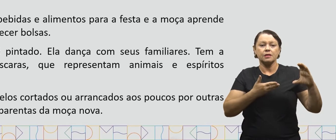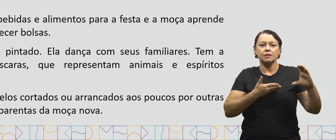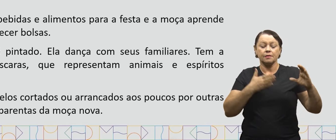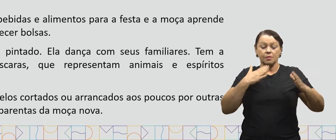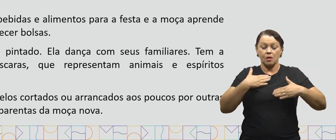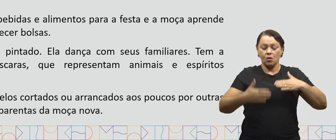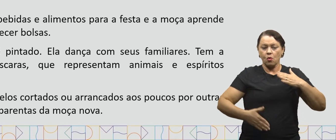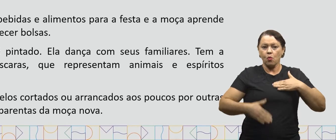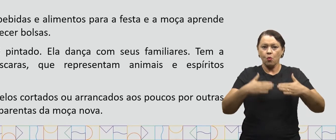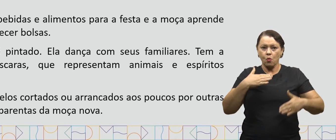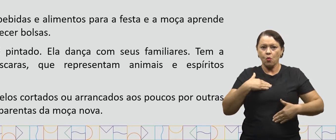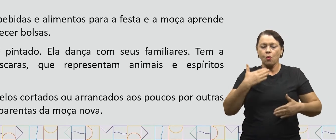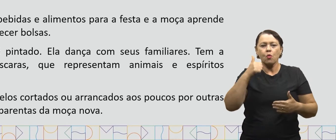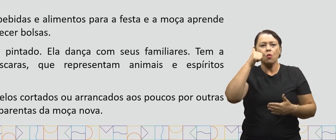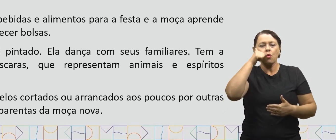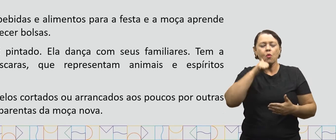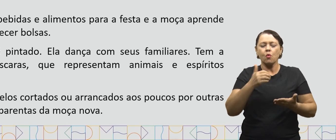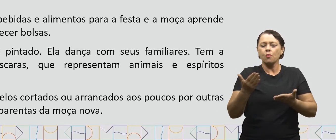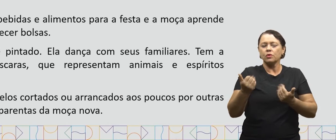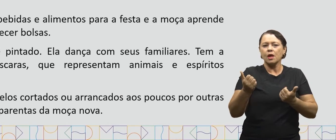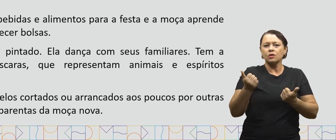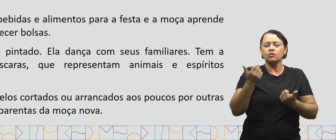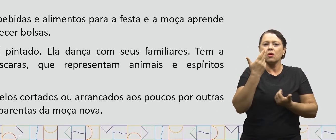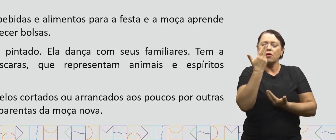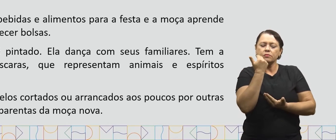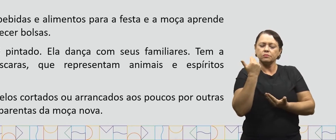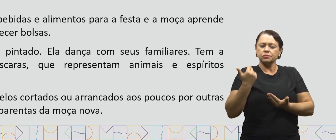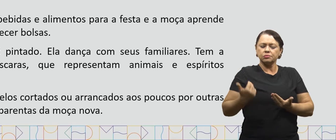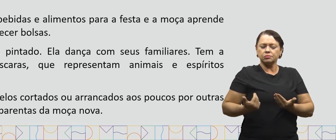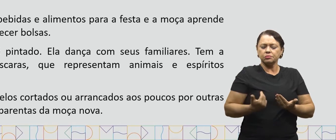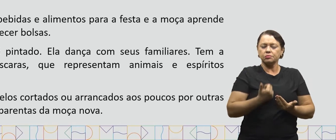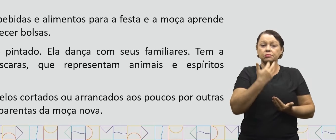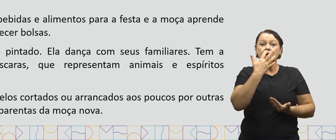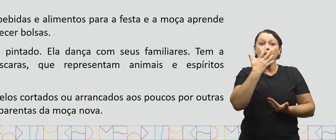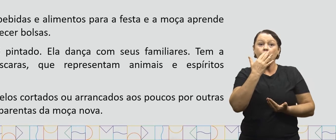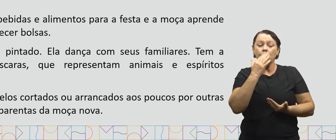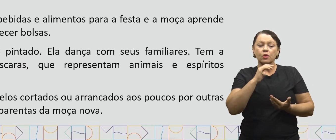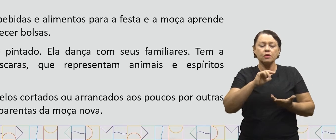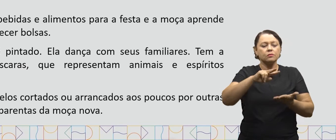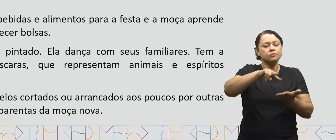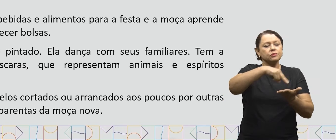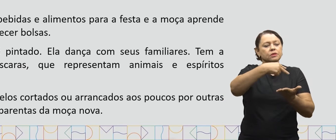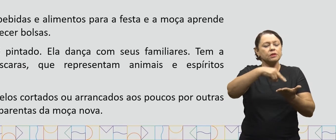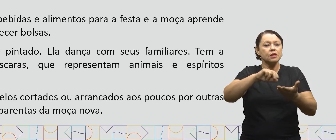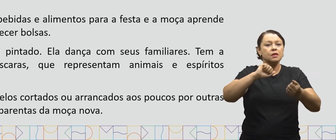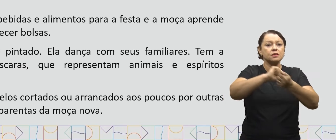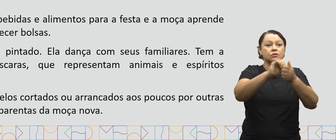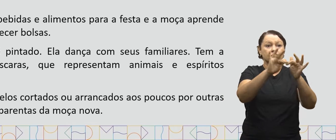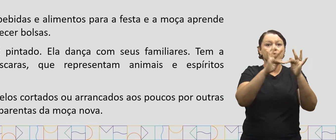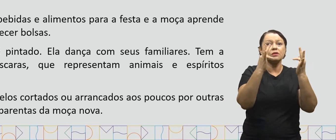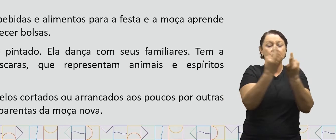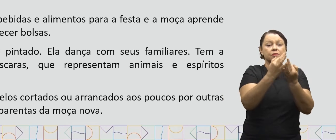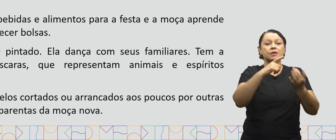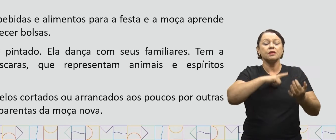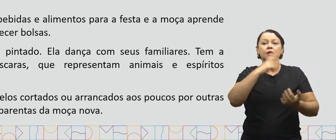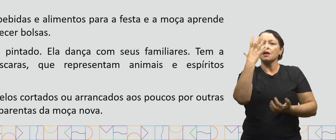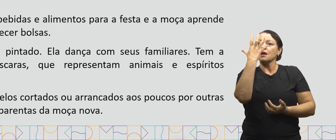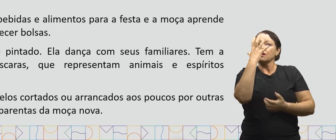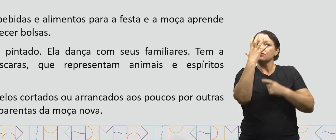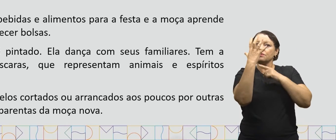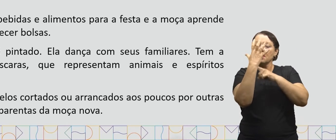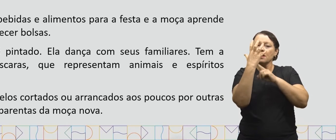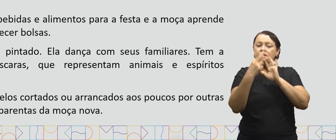O corpo da moça é pintado, ela dança com seus familiares e tem a apresentação das máscaras, que